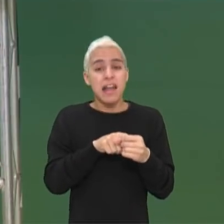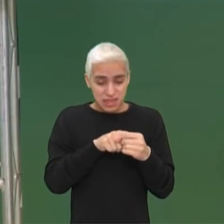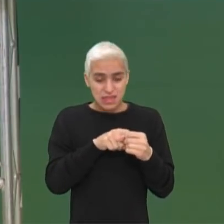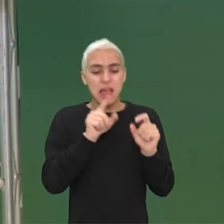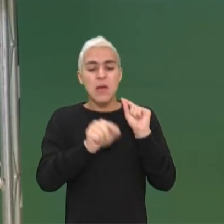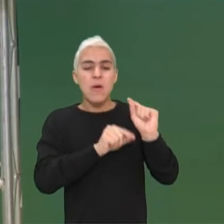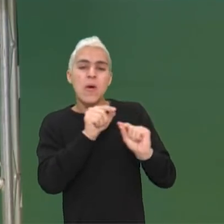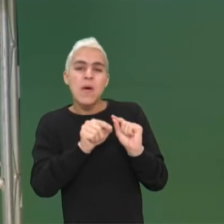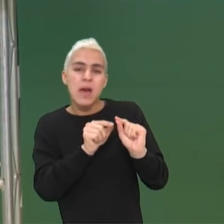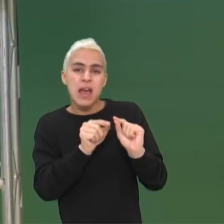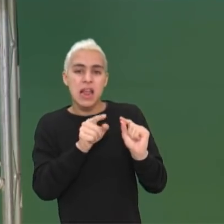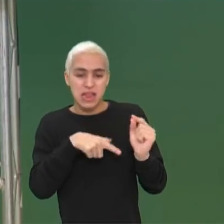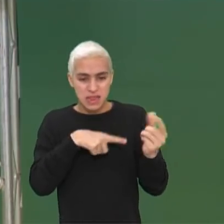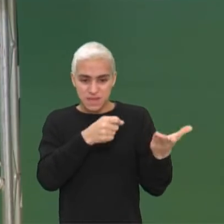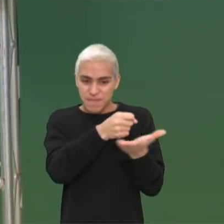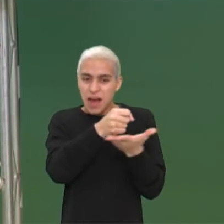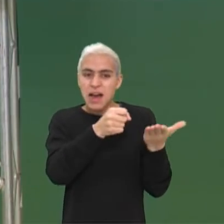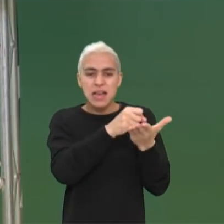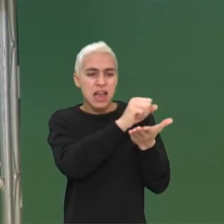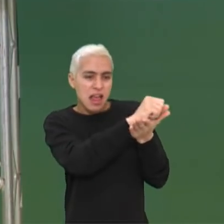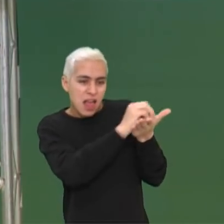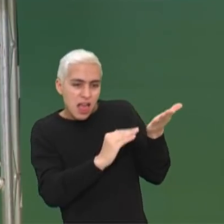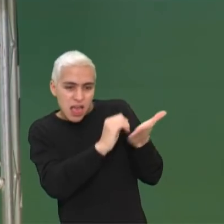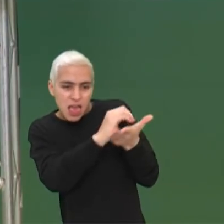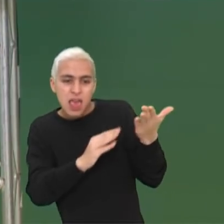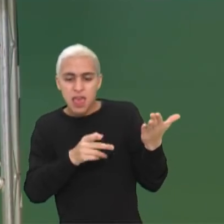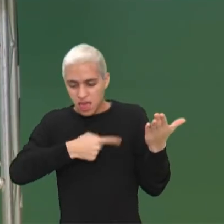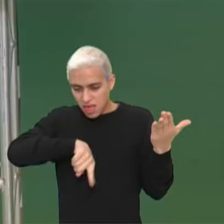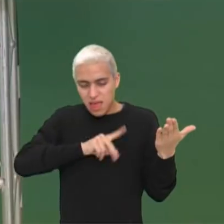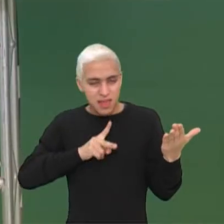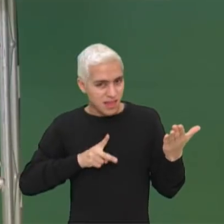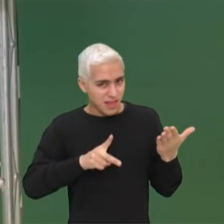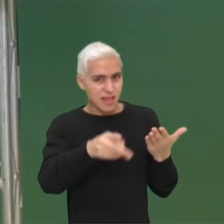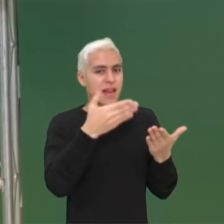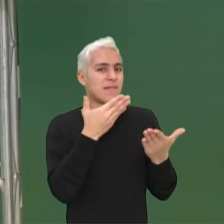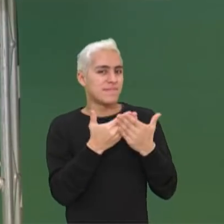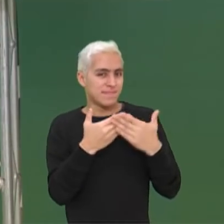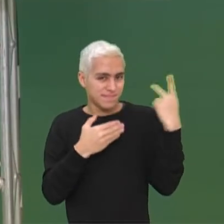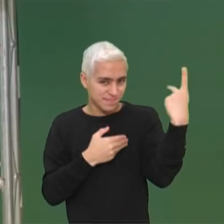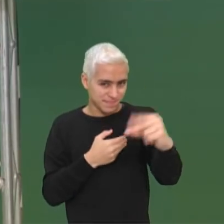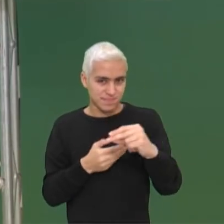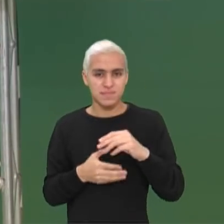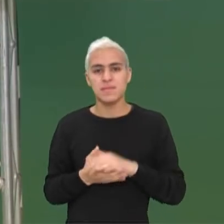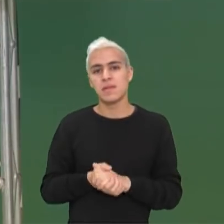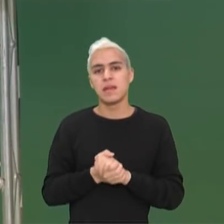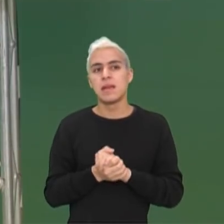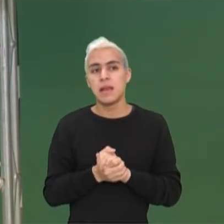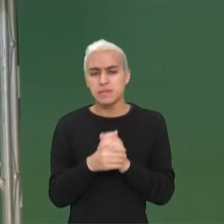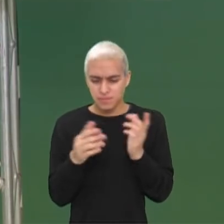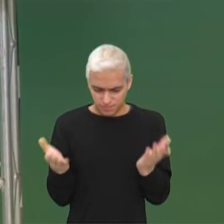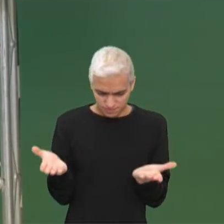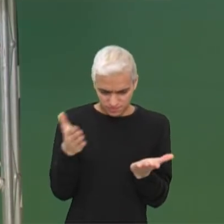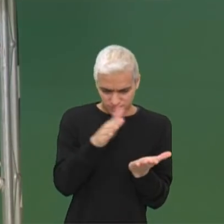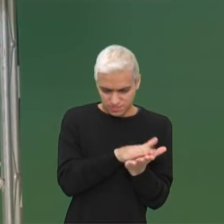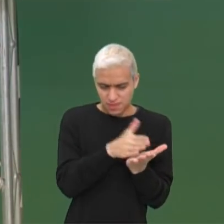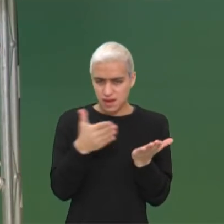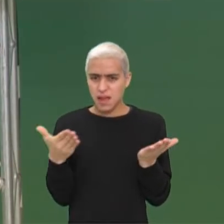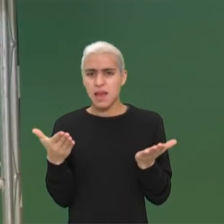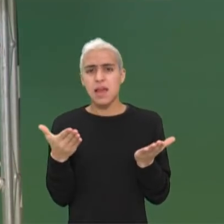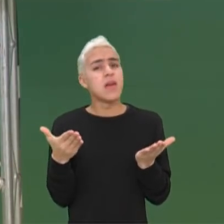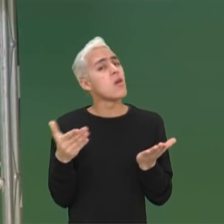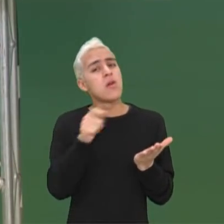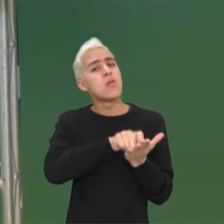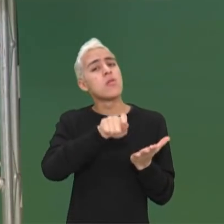ter essas atividades todas no caderno para a gente dar continuidade no ano lá. Então, ó, no caderno, eu preciso que vocês